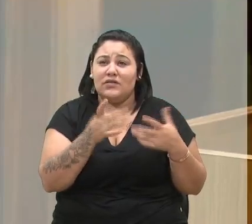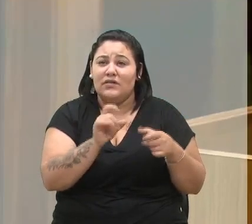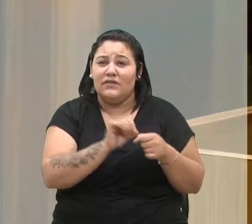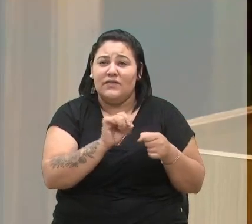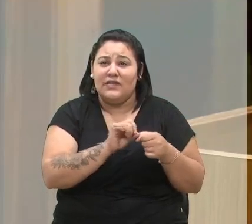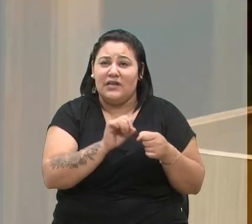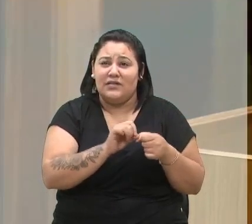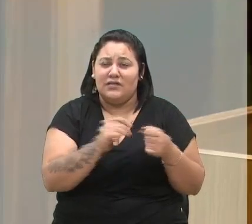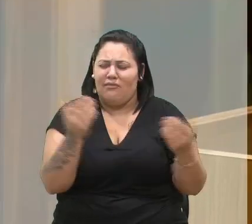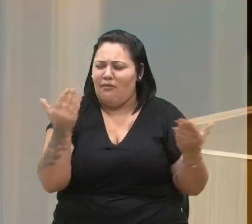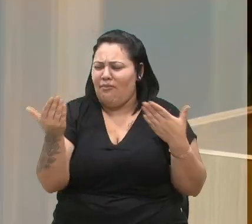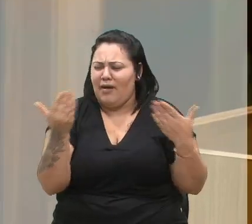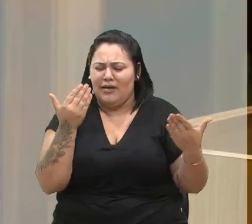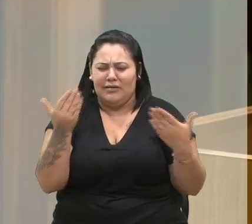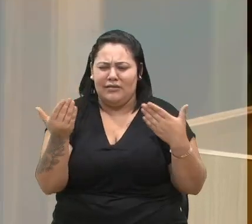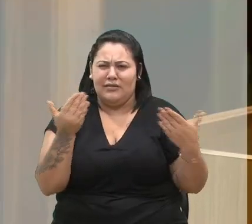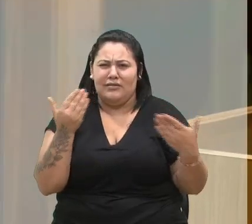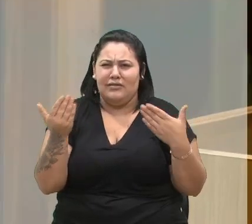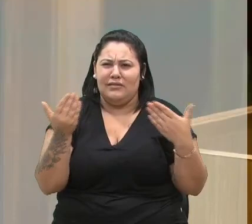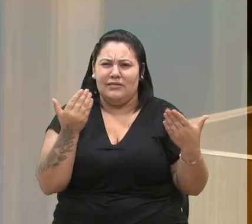essas comparações absurdas,